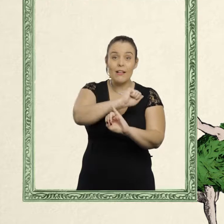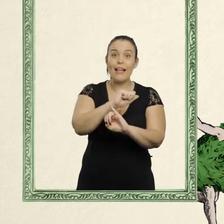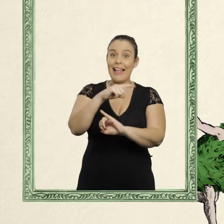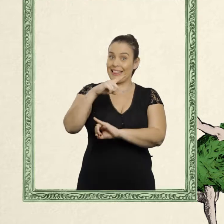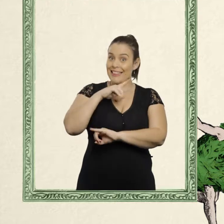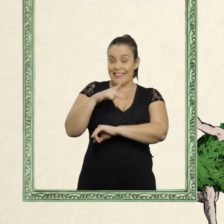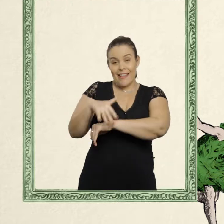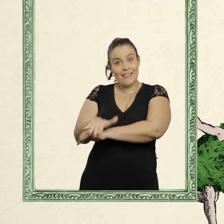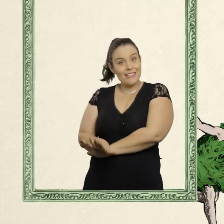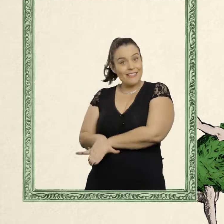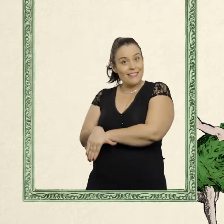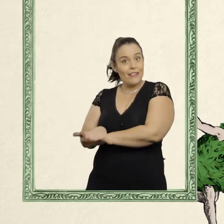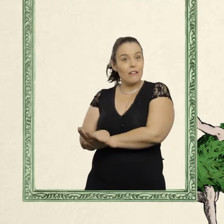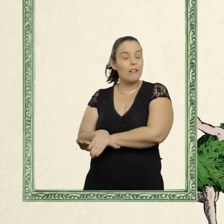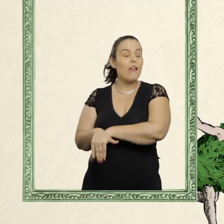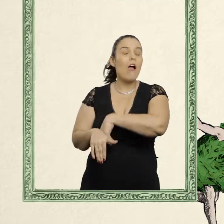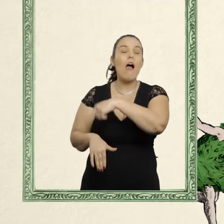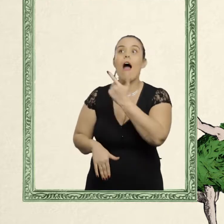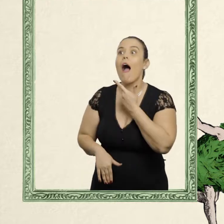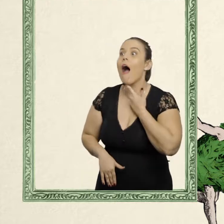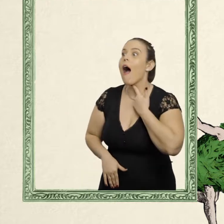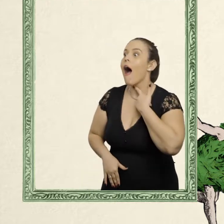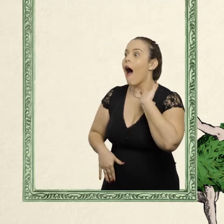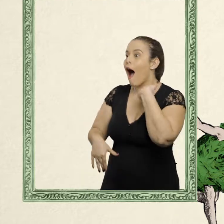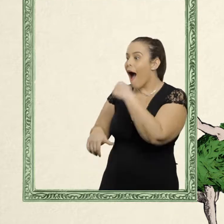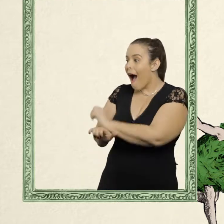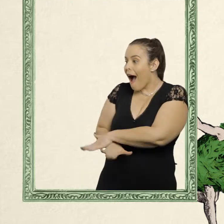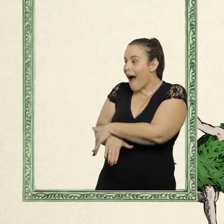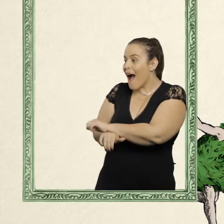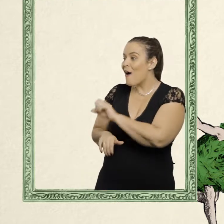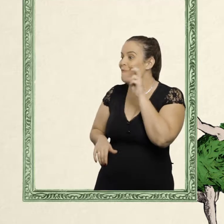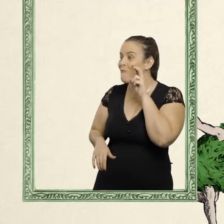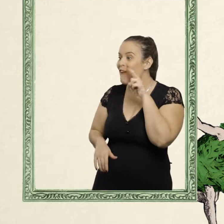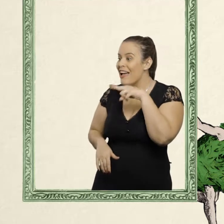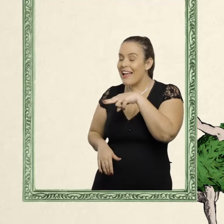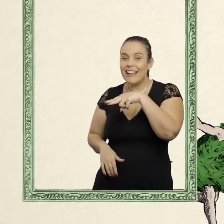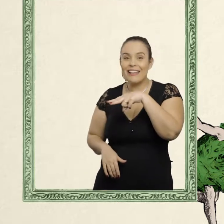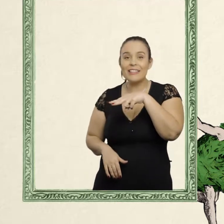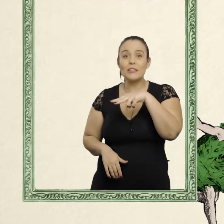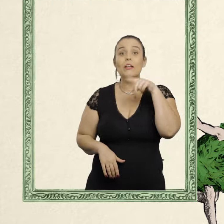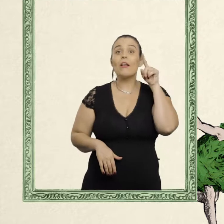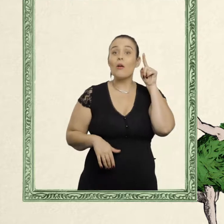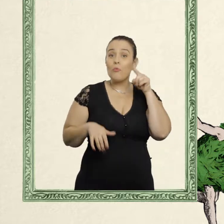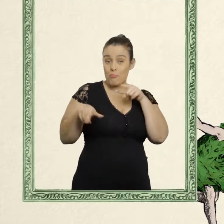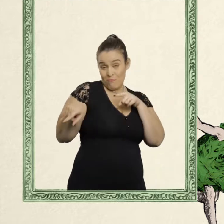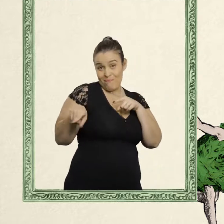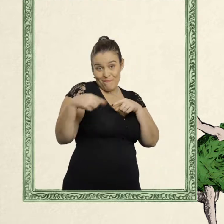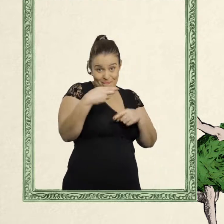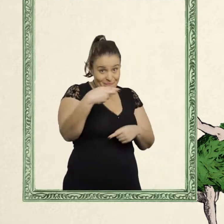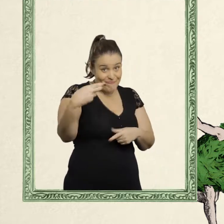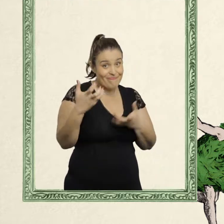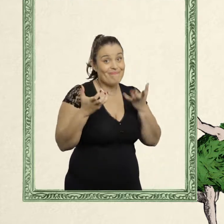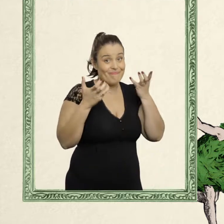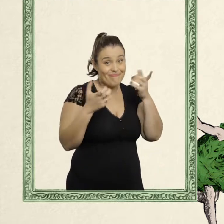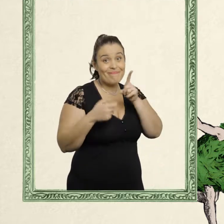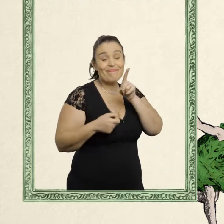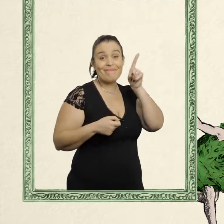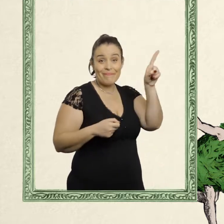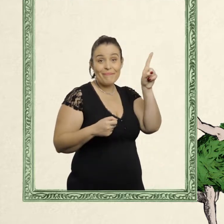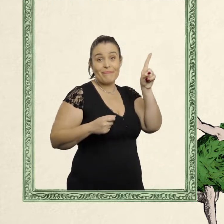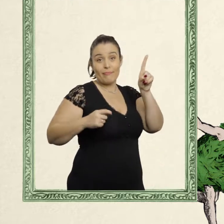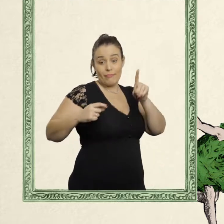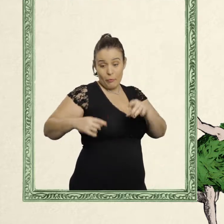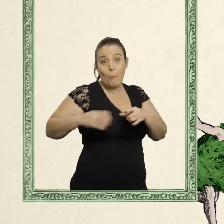existiam sereias. Wendy gostaria muito de ver as sereias. Peter queria que Wendy costurasse as roupas dos meninos perdidos